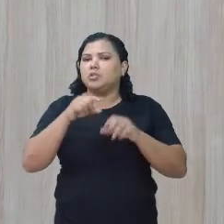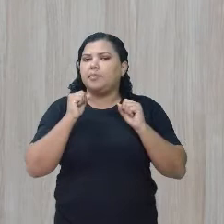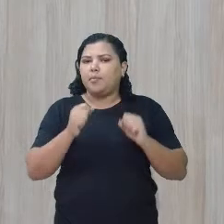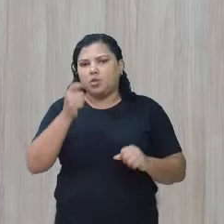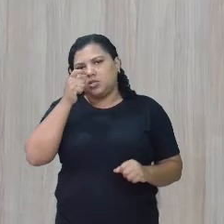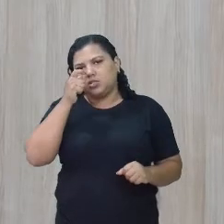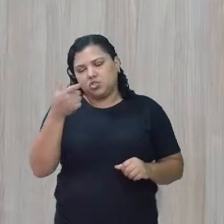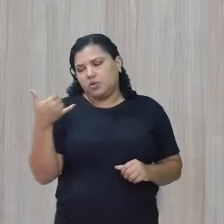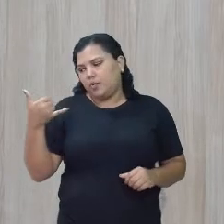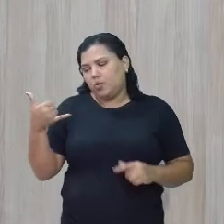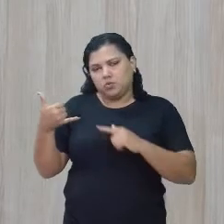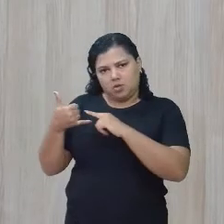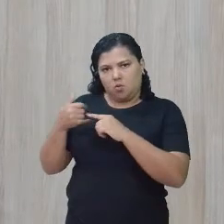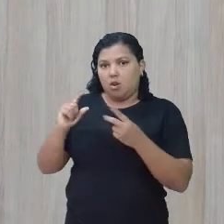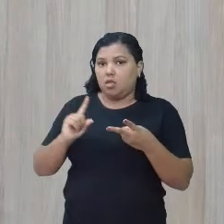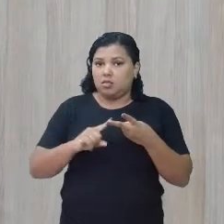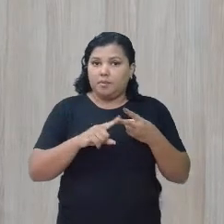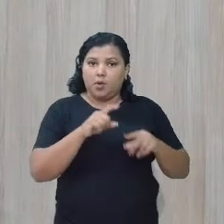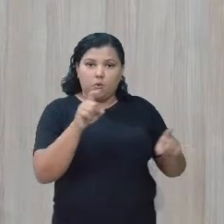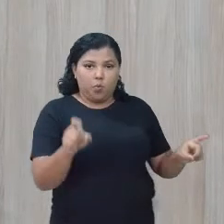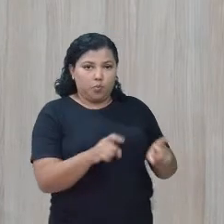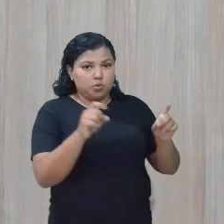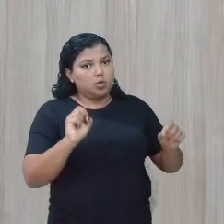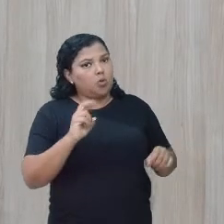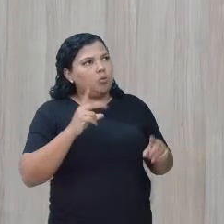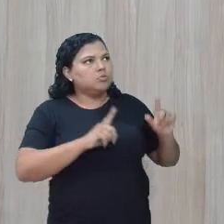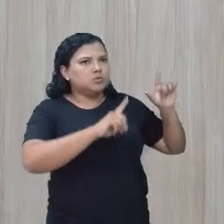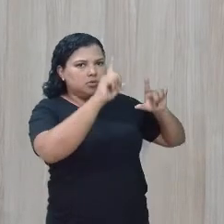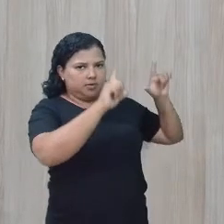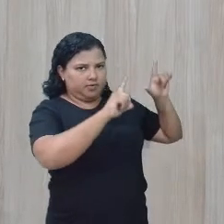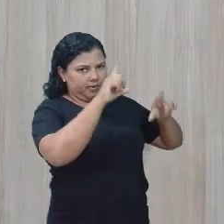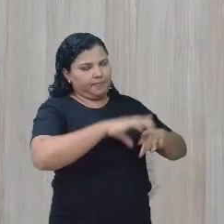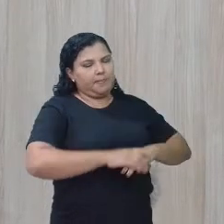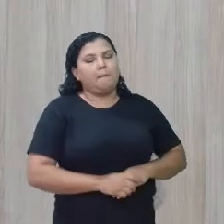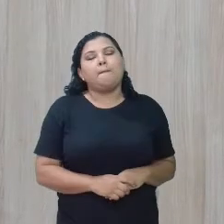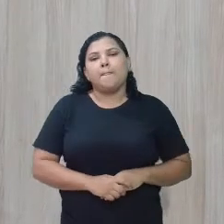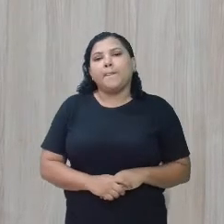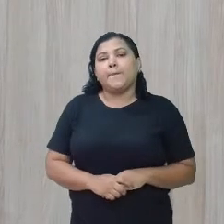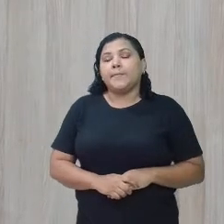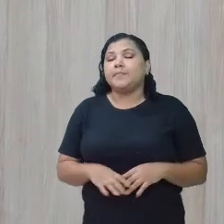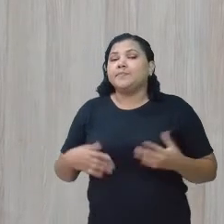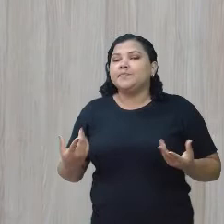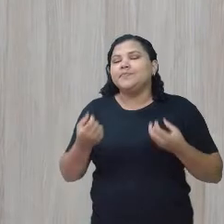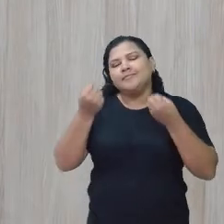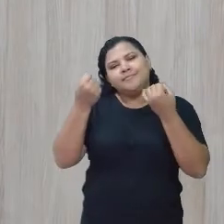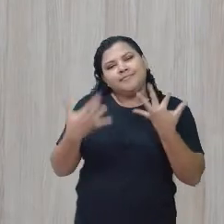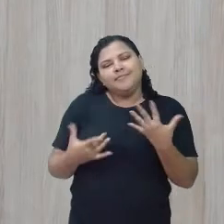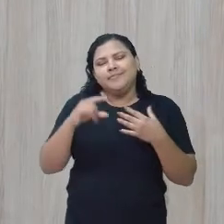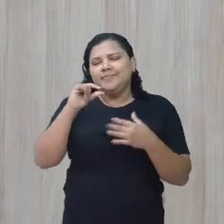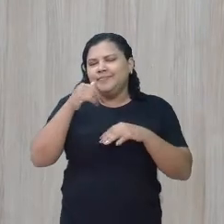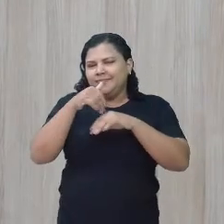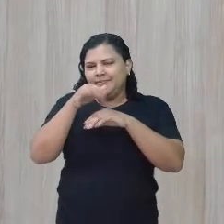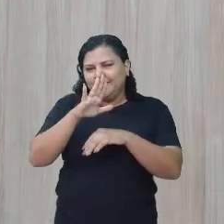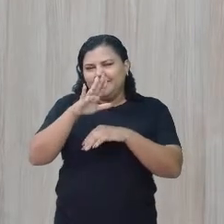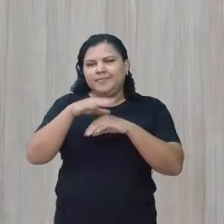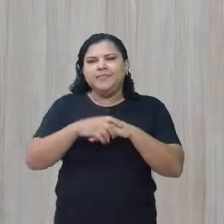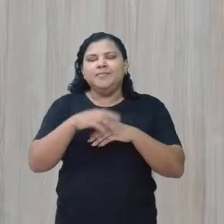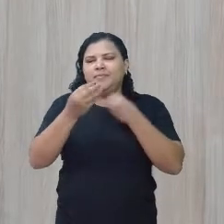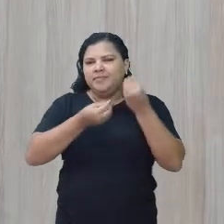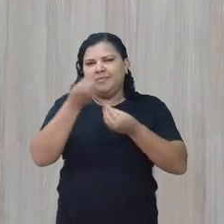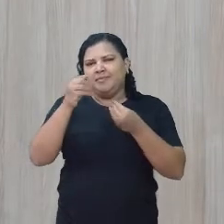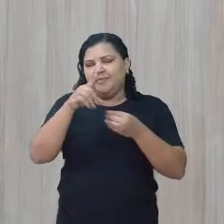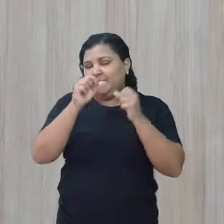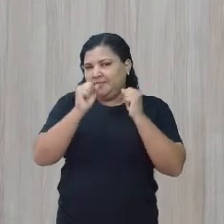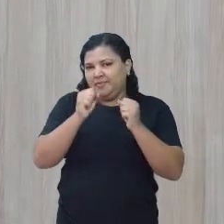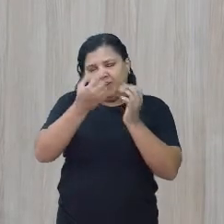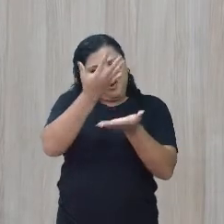aula pelo celular, pelo computador ou pela televisão, certo? E para falar um pouco mais sobre como você faz